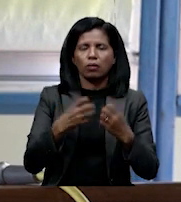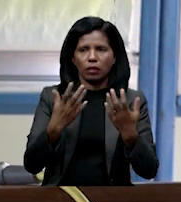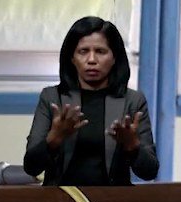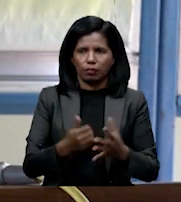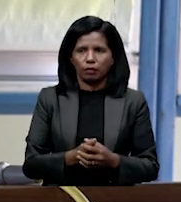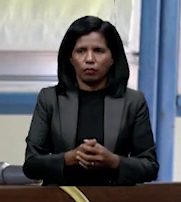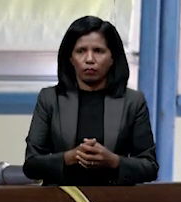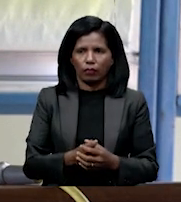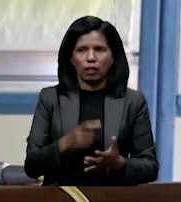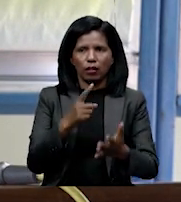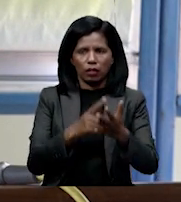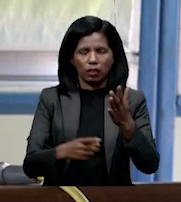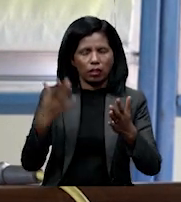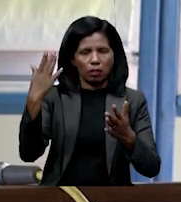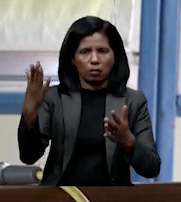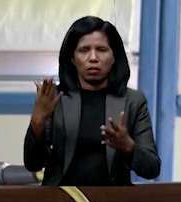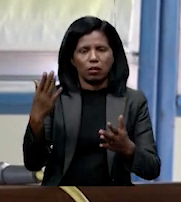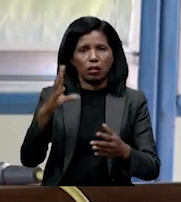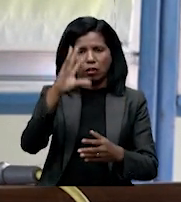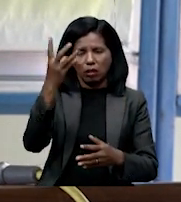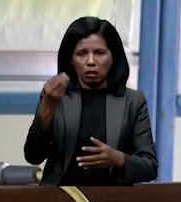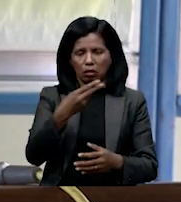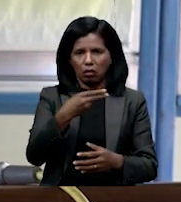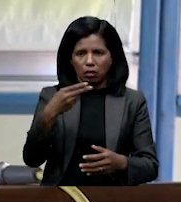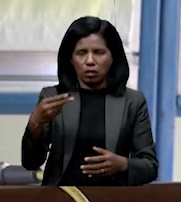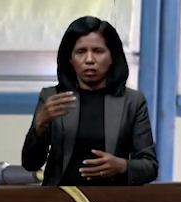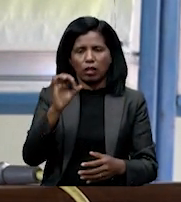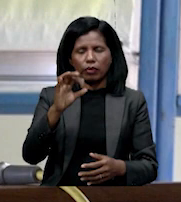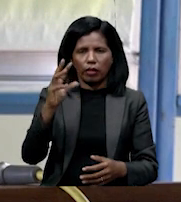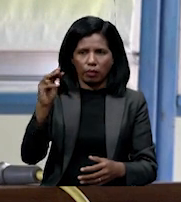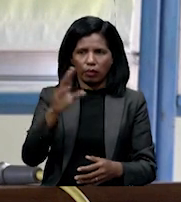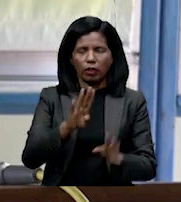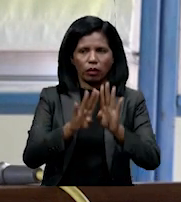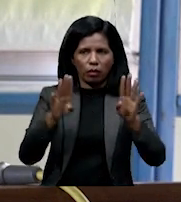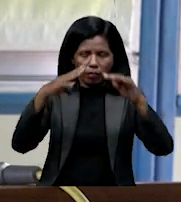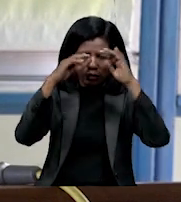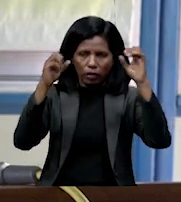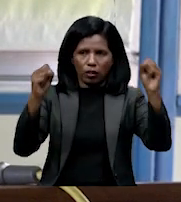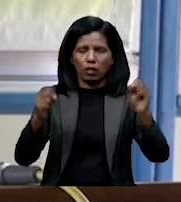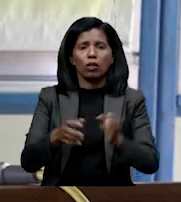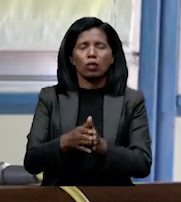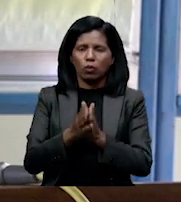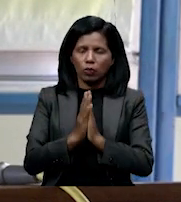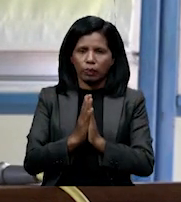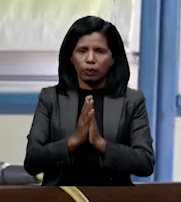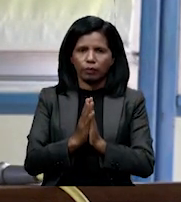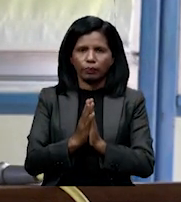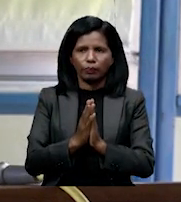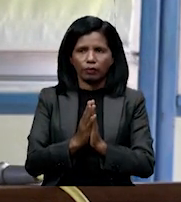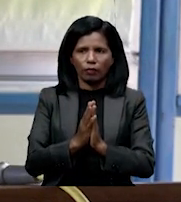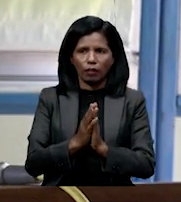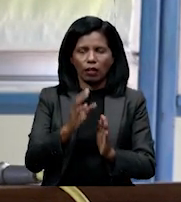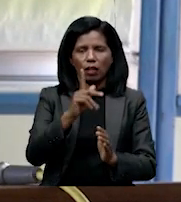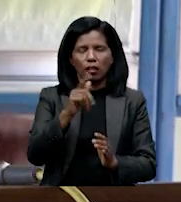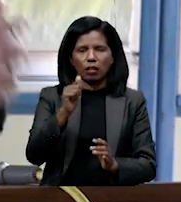Ferdi Sambo, e a Jakarta, Indonésia, nebe que loque, Presidente Republika Asik Husuba Kapolri